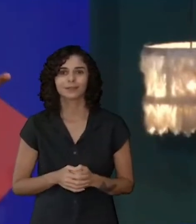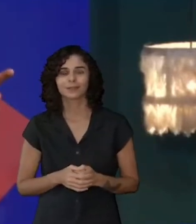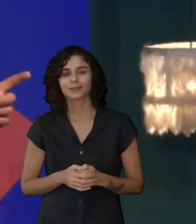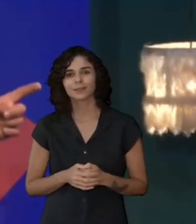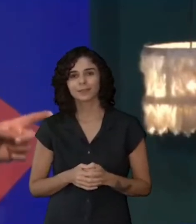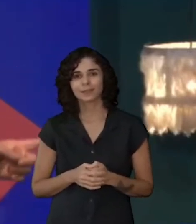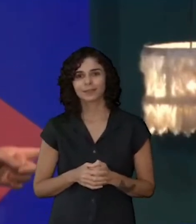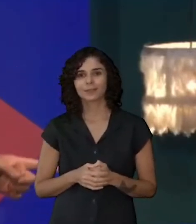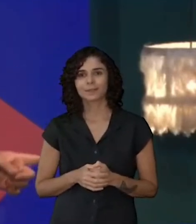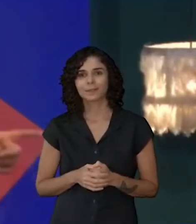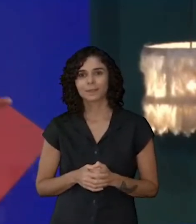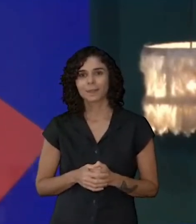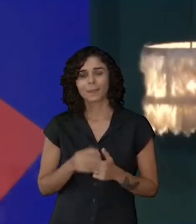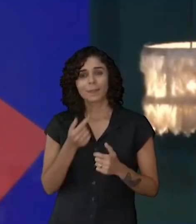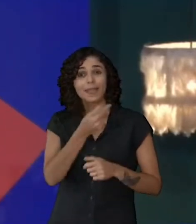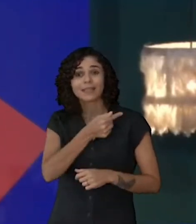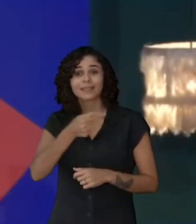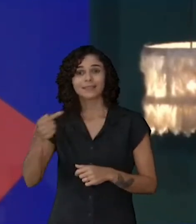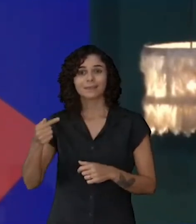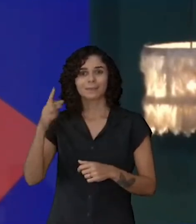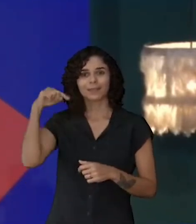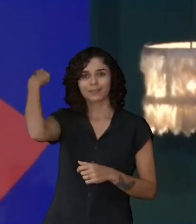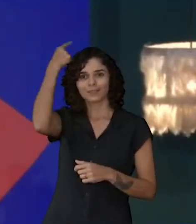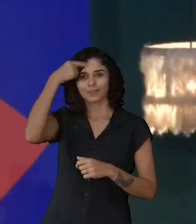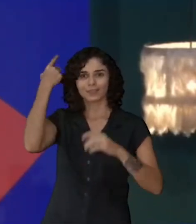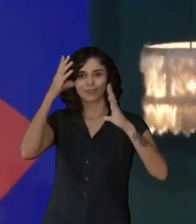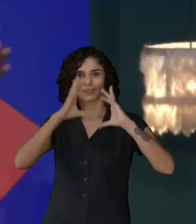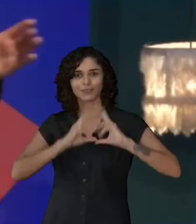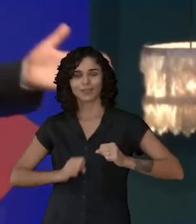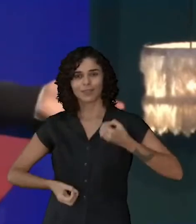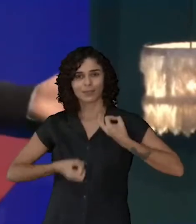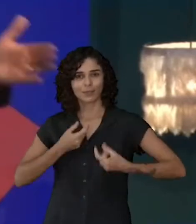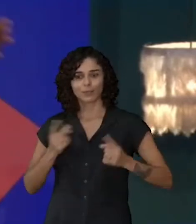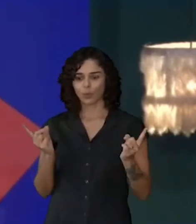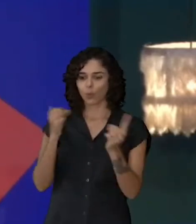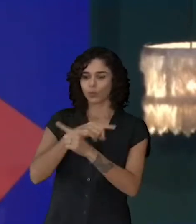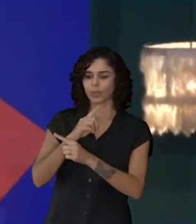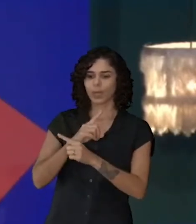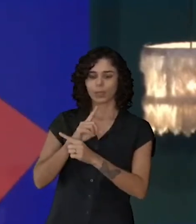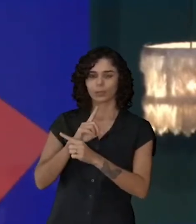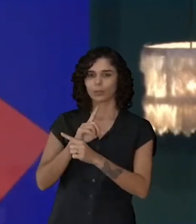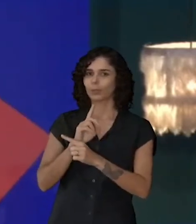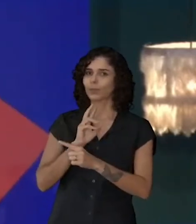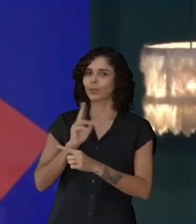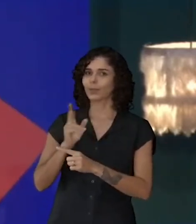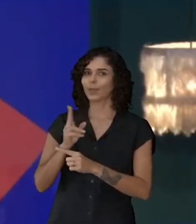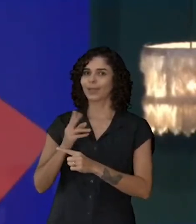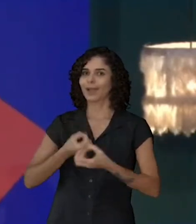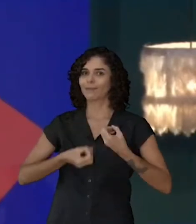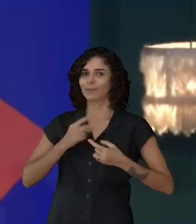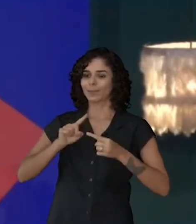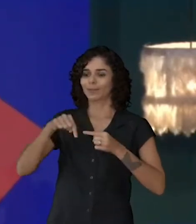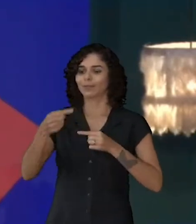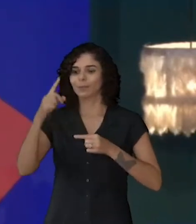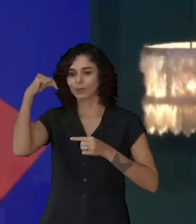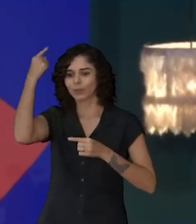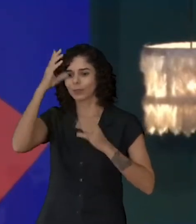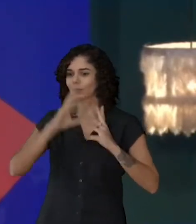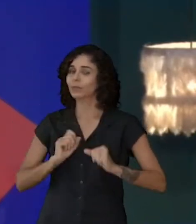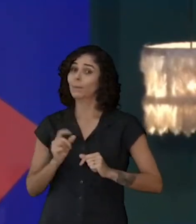Semana de santificação e avivamento. Não dá para ser o contrário, avivamento e santificação.